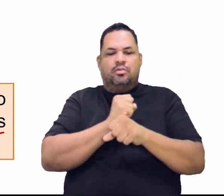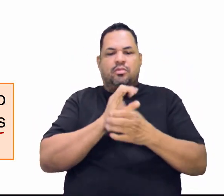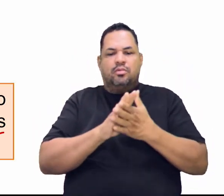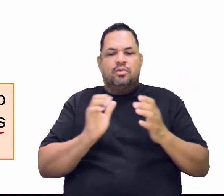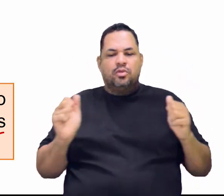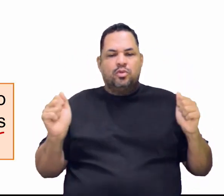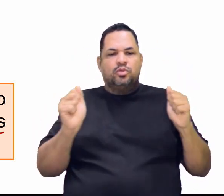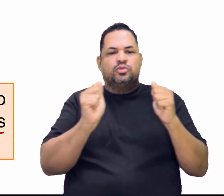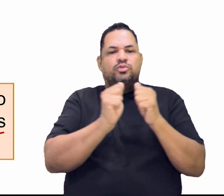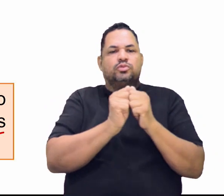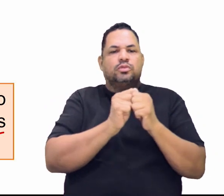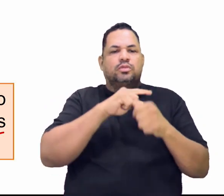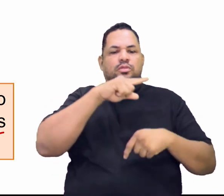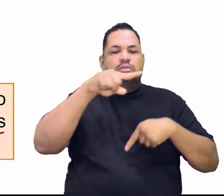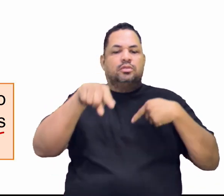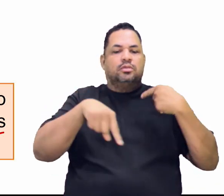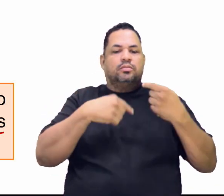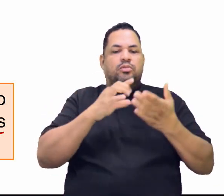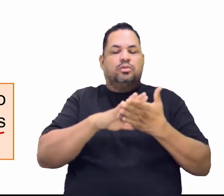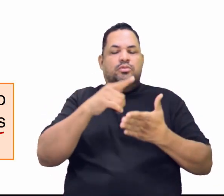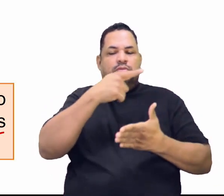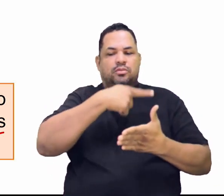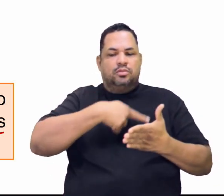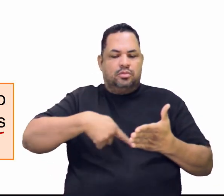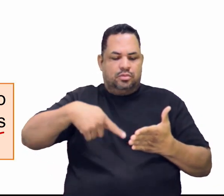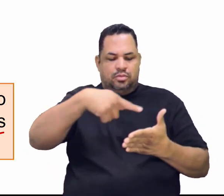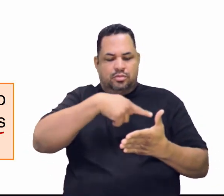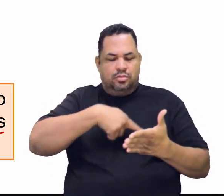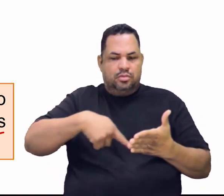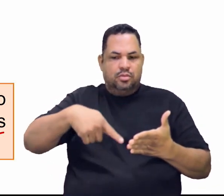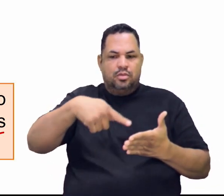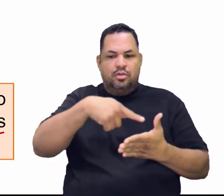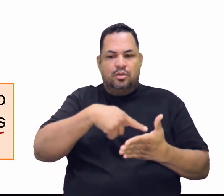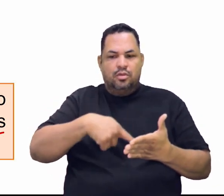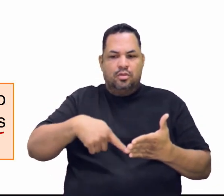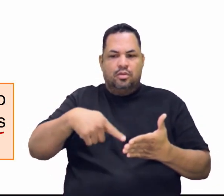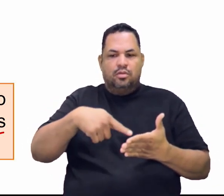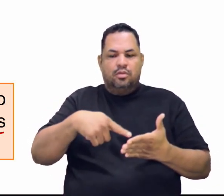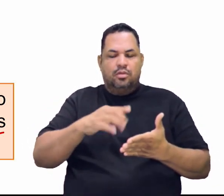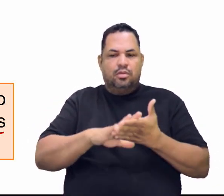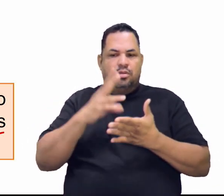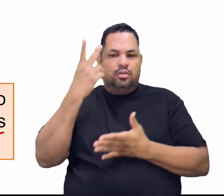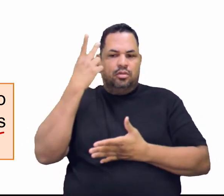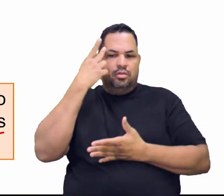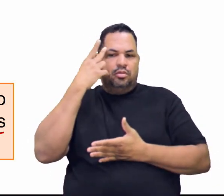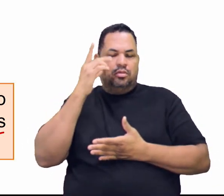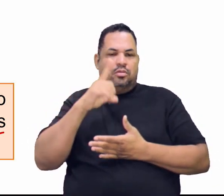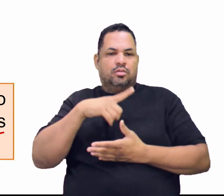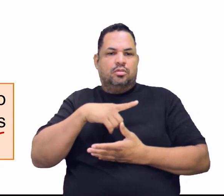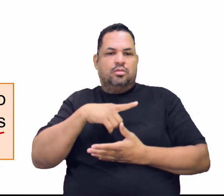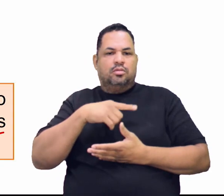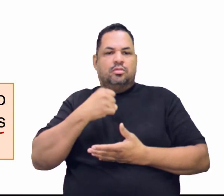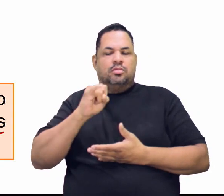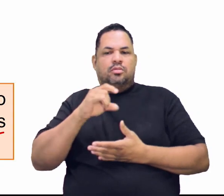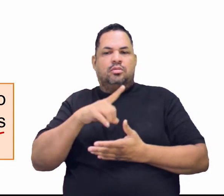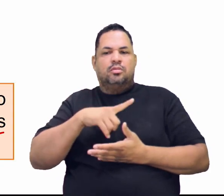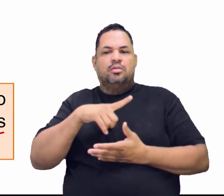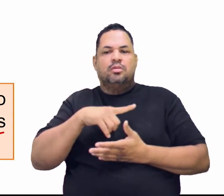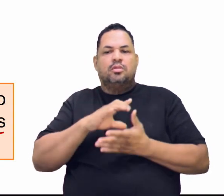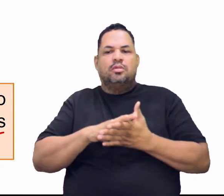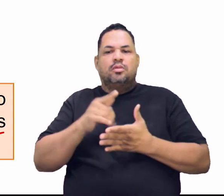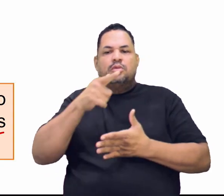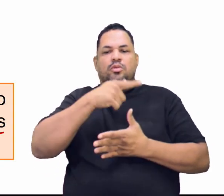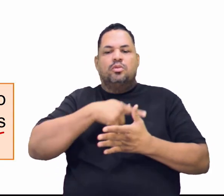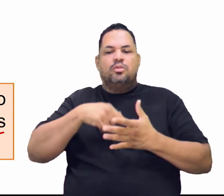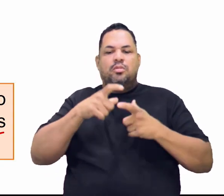seu ajuntamento em quilombo, que era a coisa mais comum. Se eu tenho ali o quilombo do Piolho, que é um dos